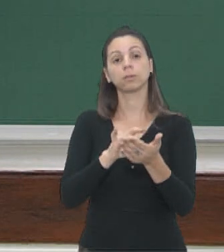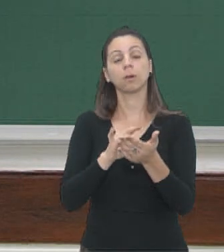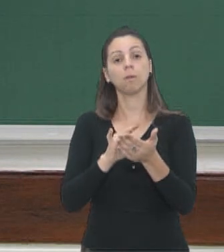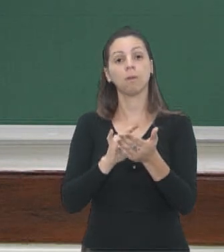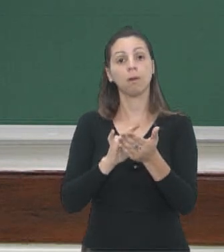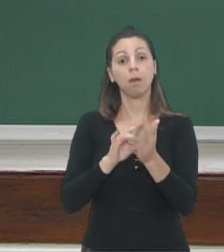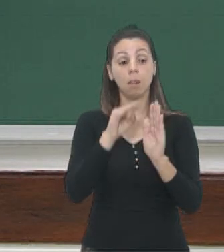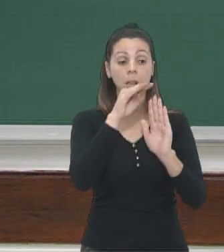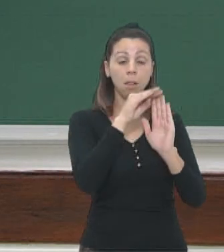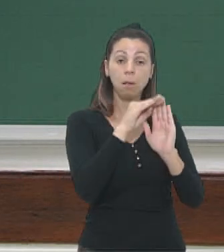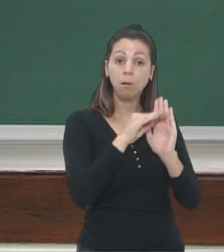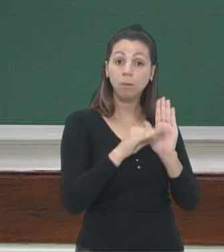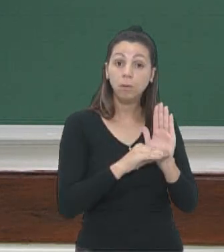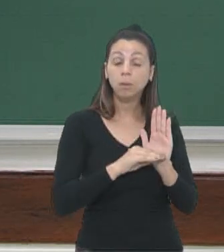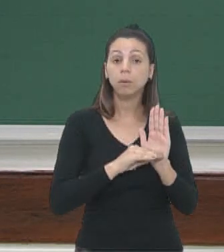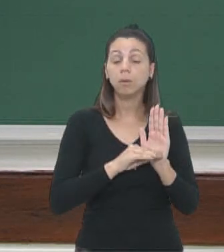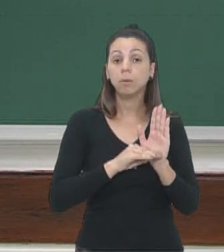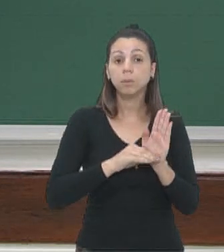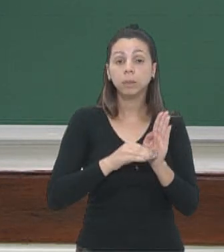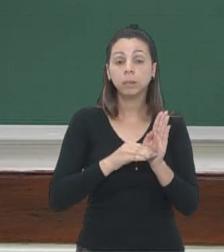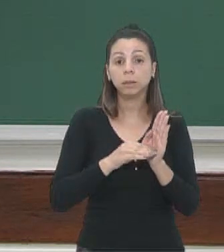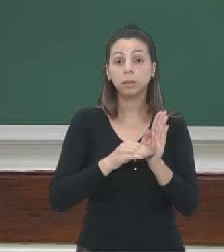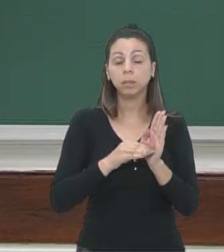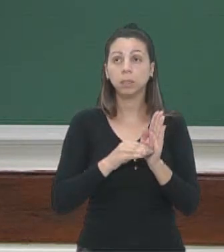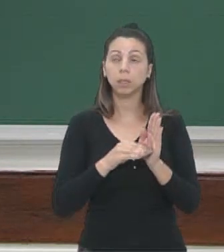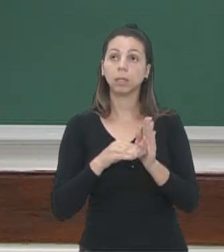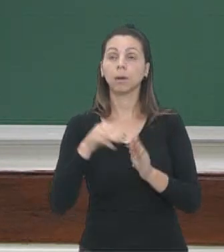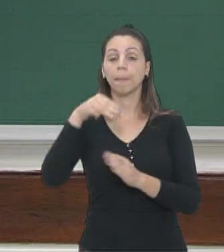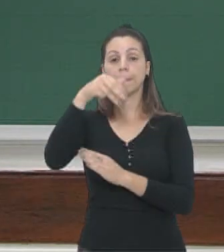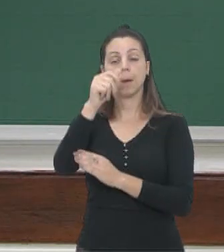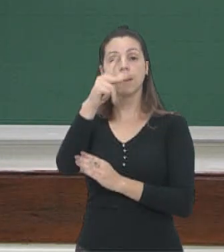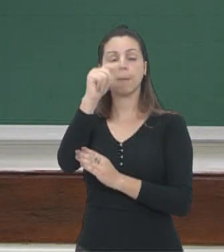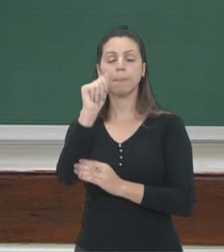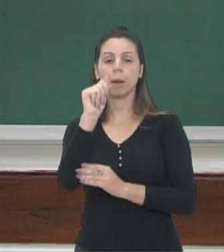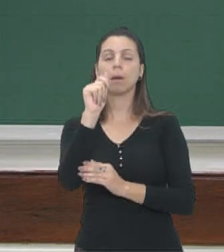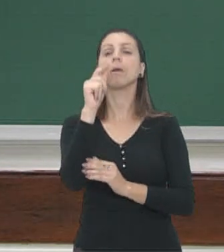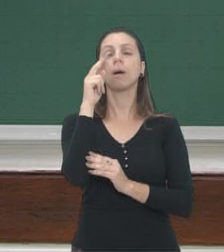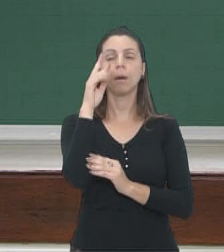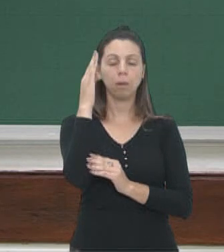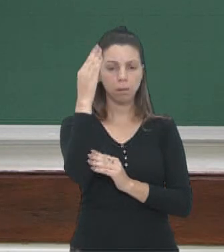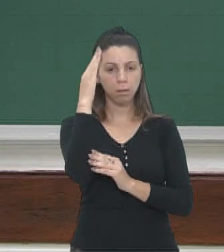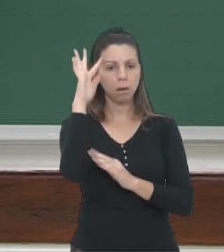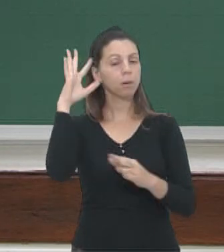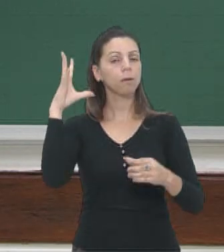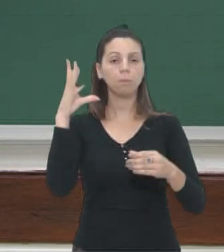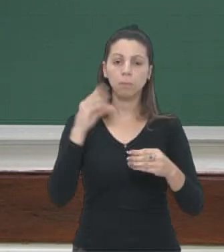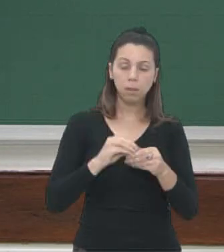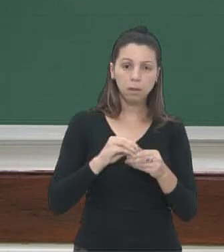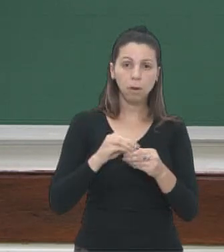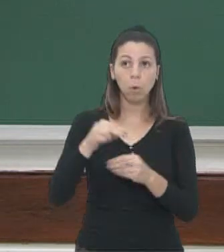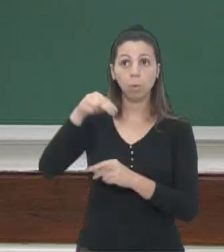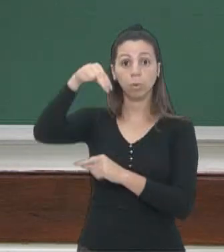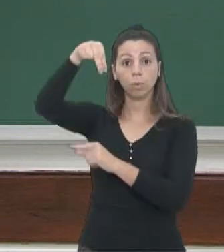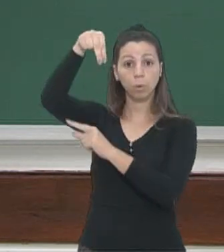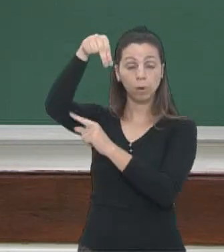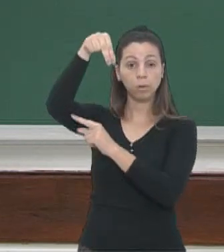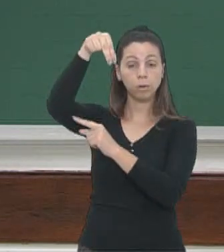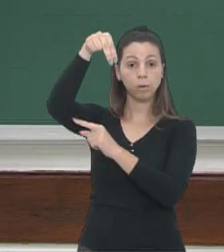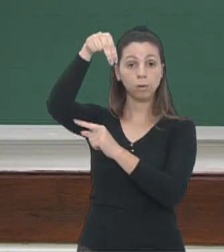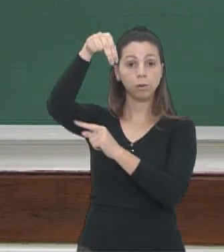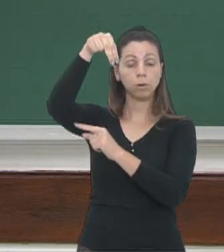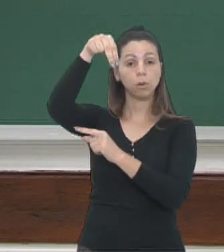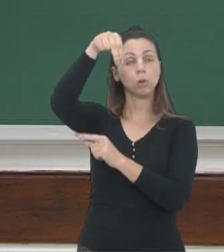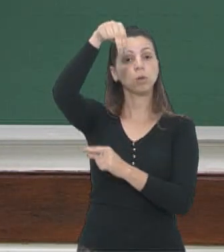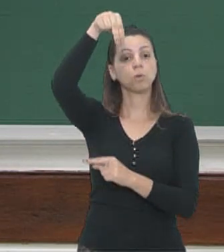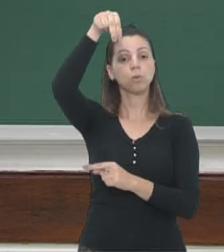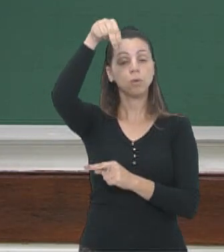elemento que serve para que possamos orientar o mapa de forma correta, para que possamos orientar o norte do mapa com o norte do local